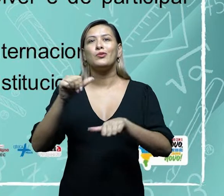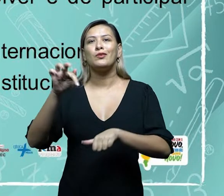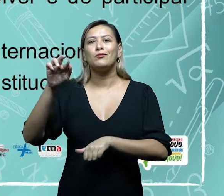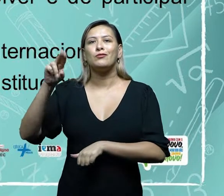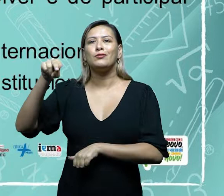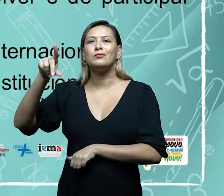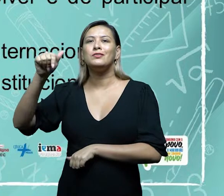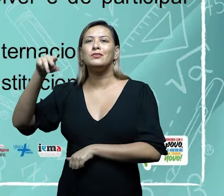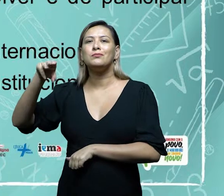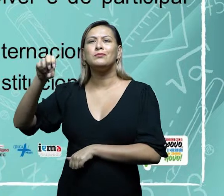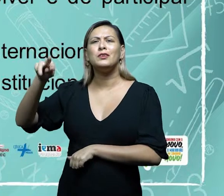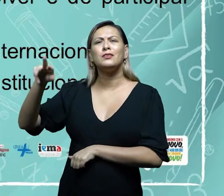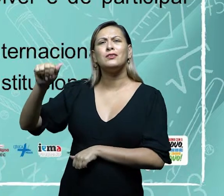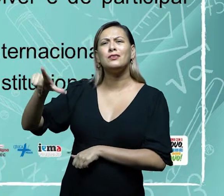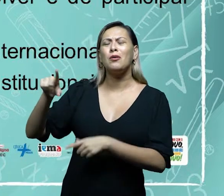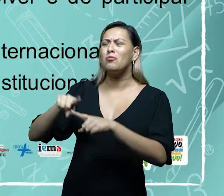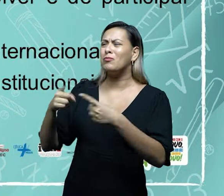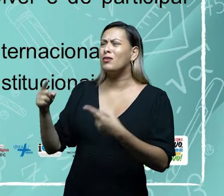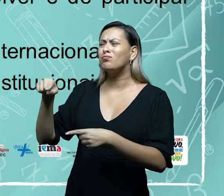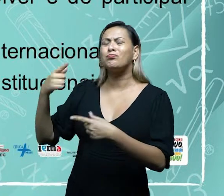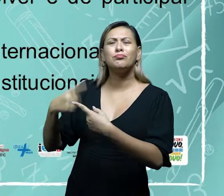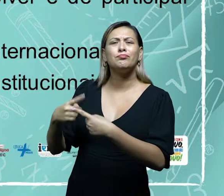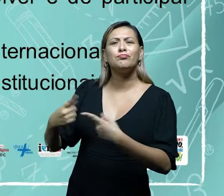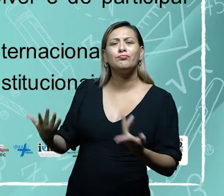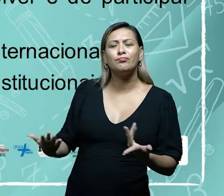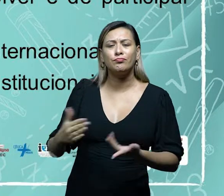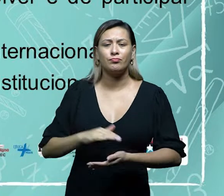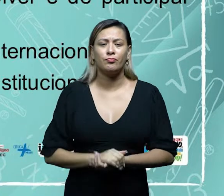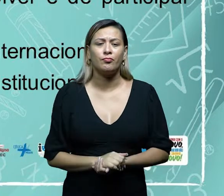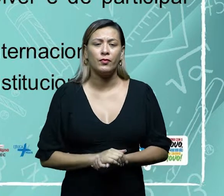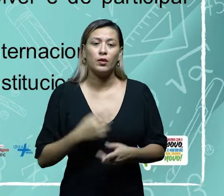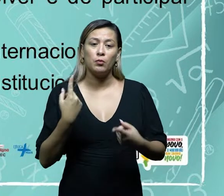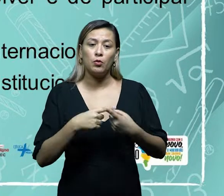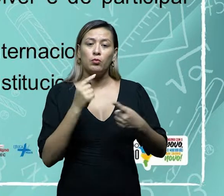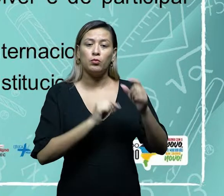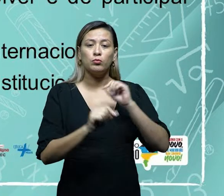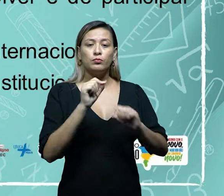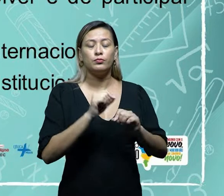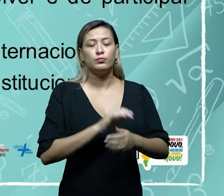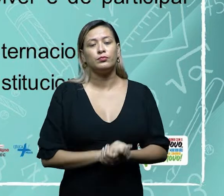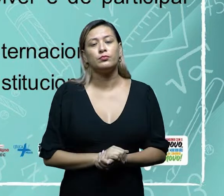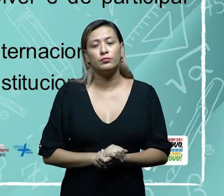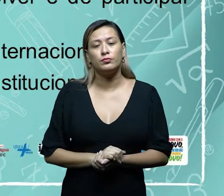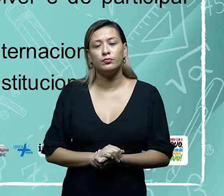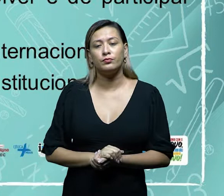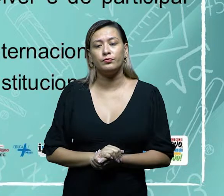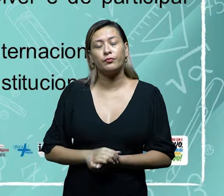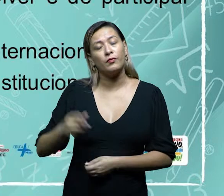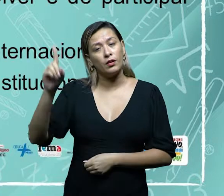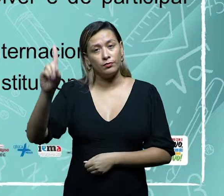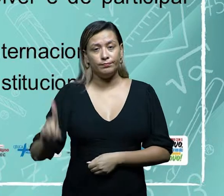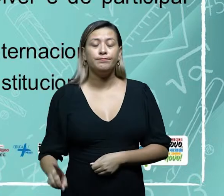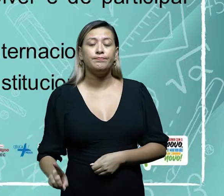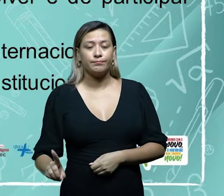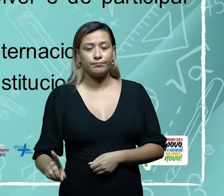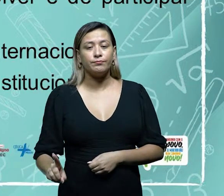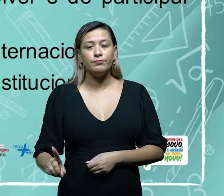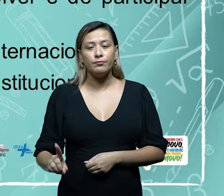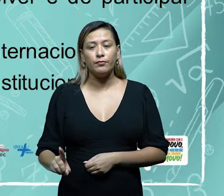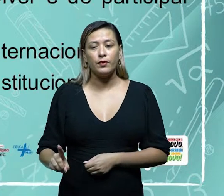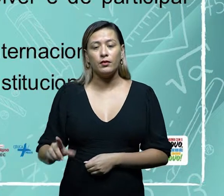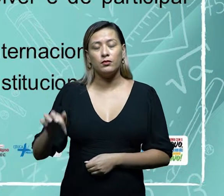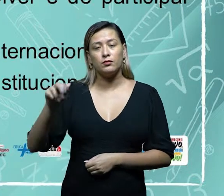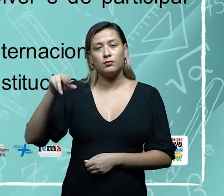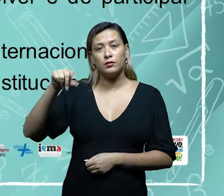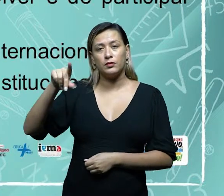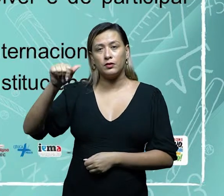fundamentais. Professor, mas por que direitos fundamentais? A gente pode dizer que esses direitos, eles são direitos fundamentais, são considerados,